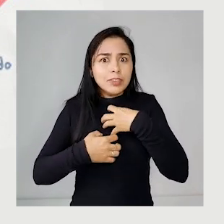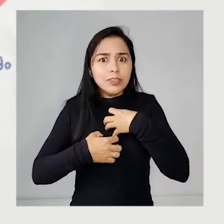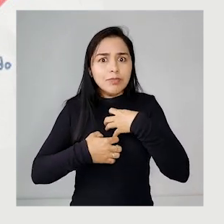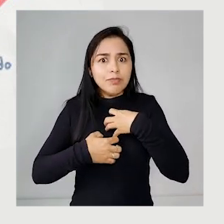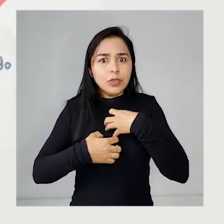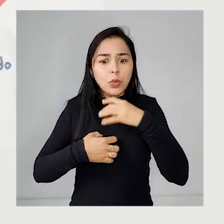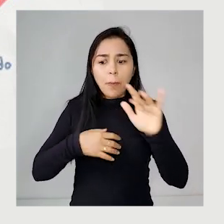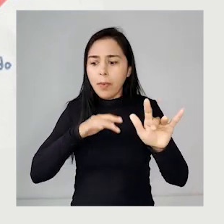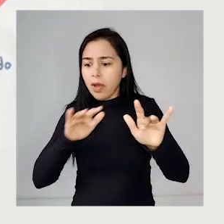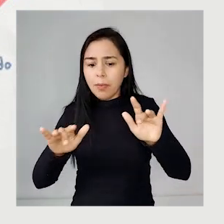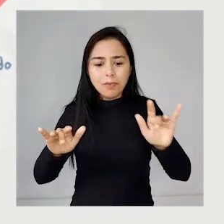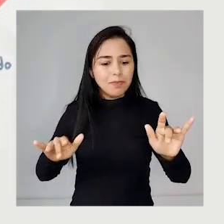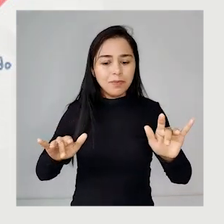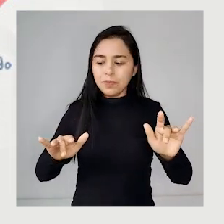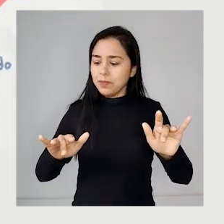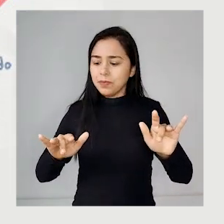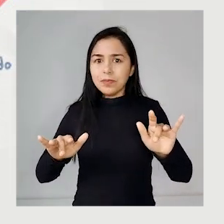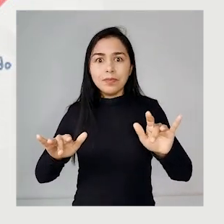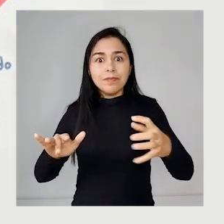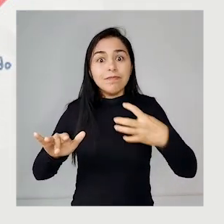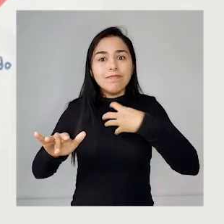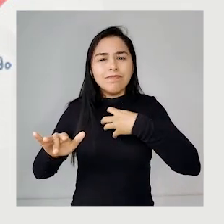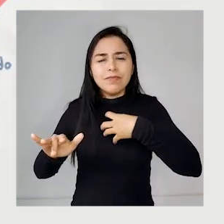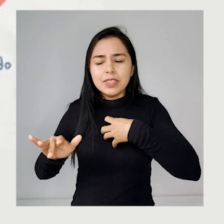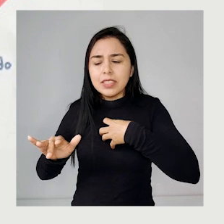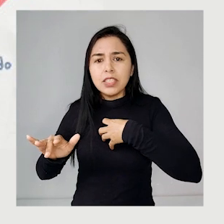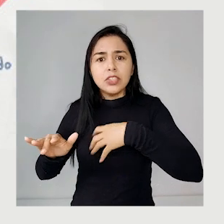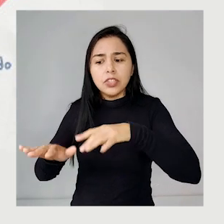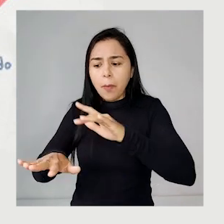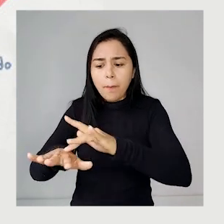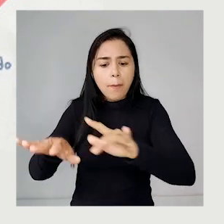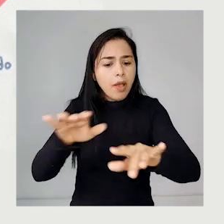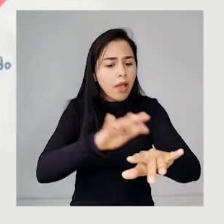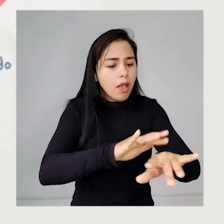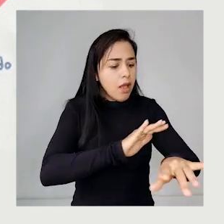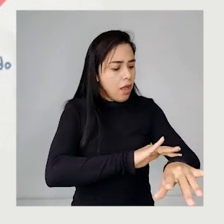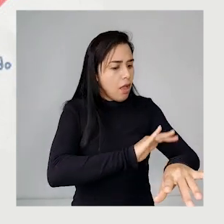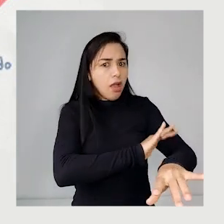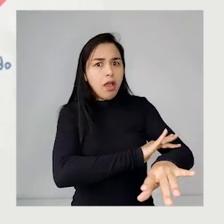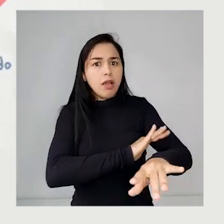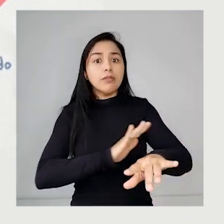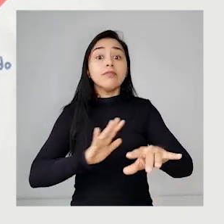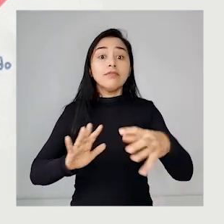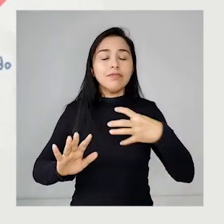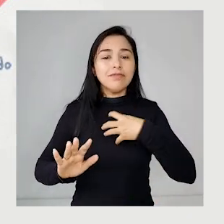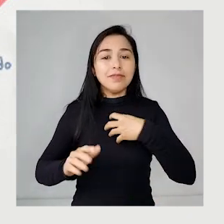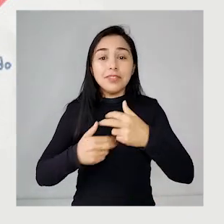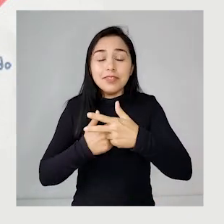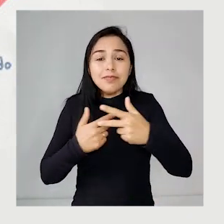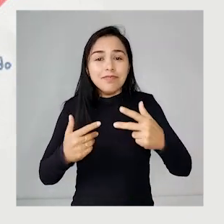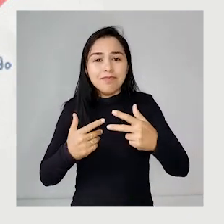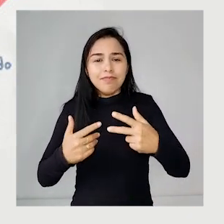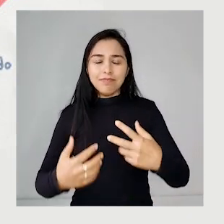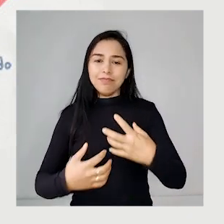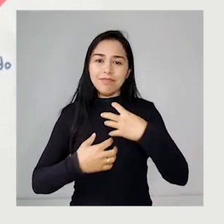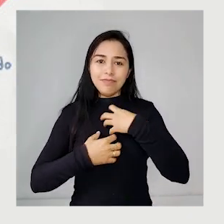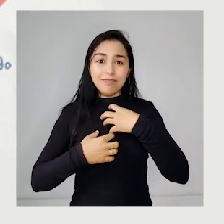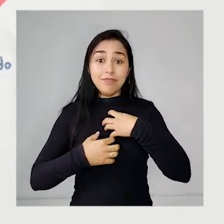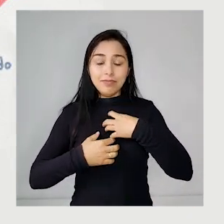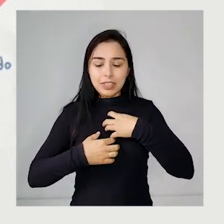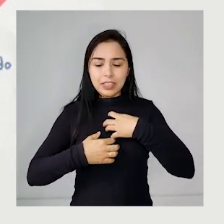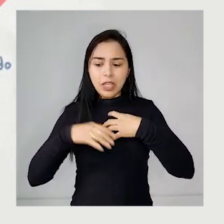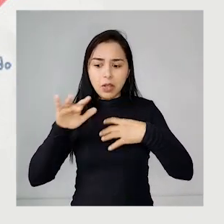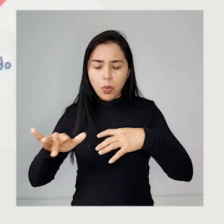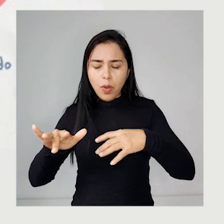É ele, nós lembramos da pele novamente, que recebe os estímulos externos que são repassados para o